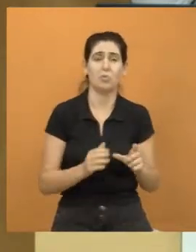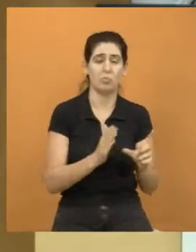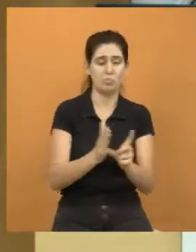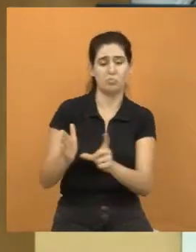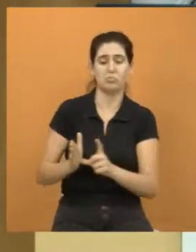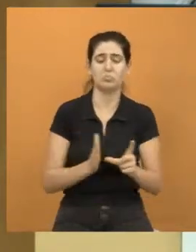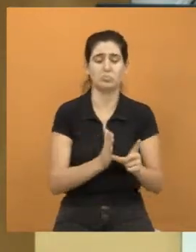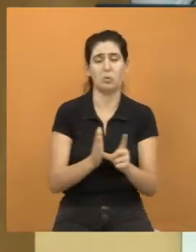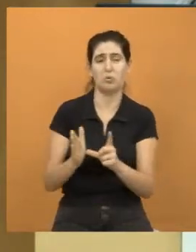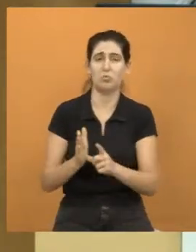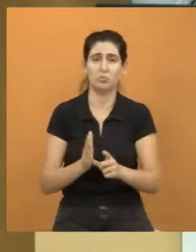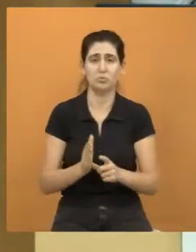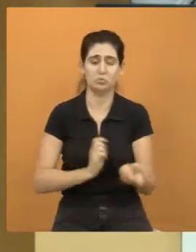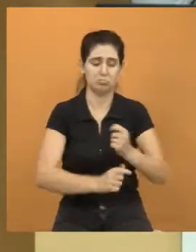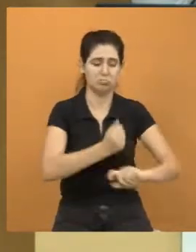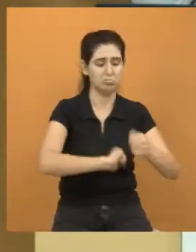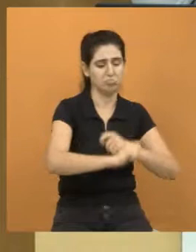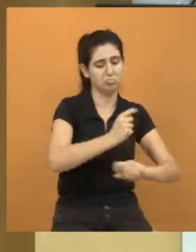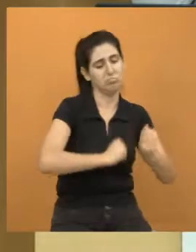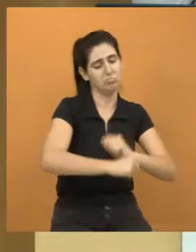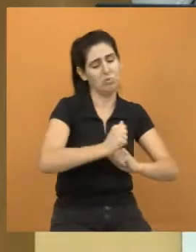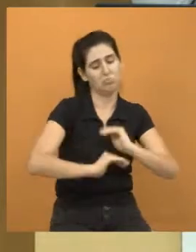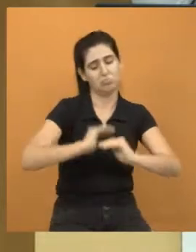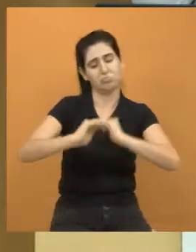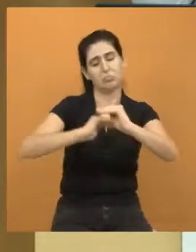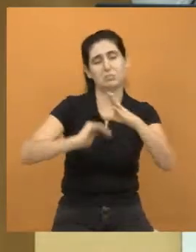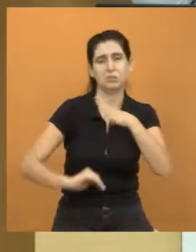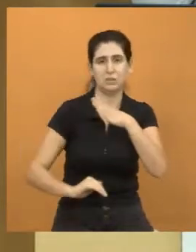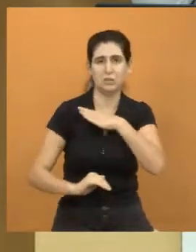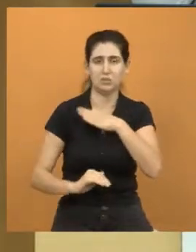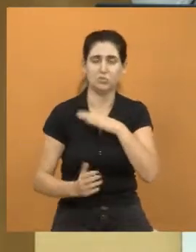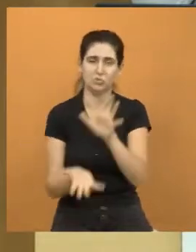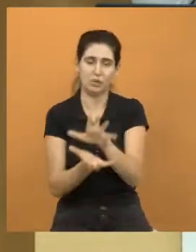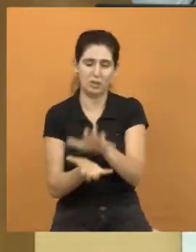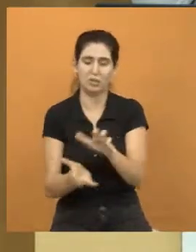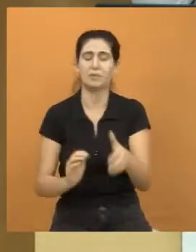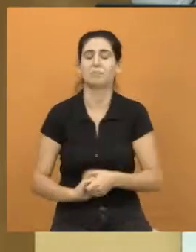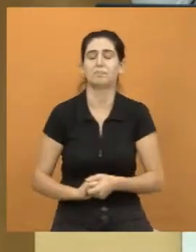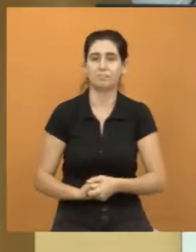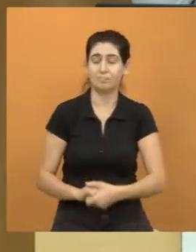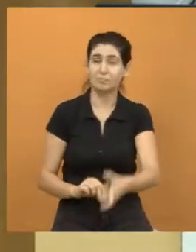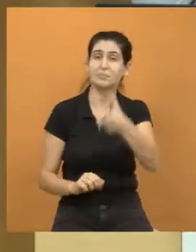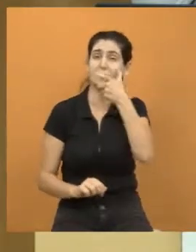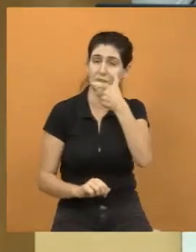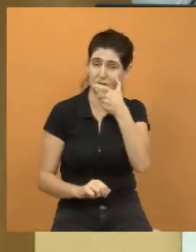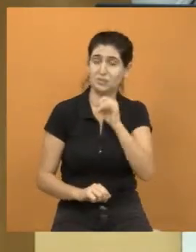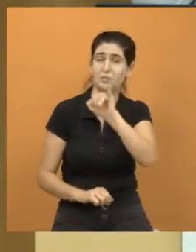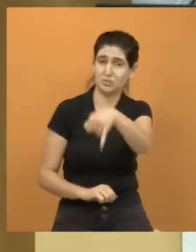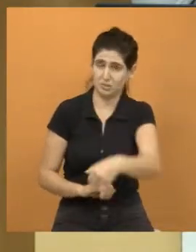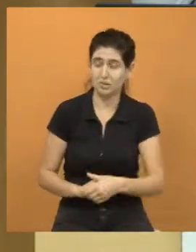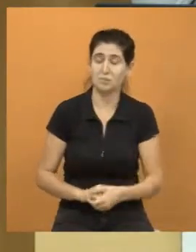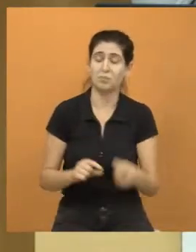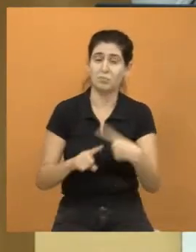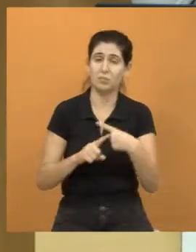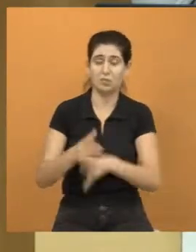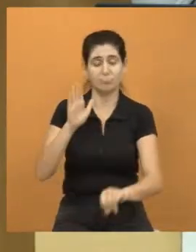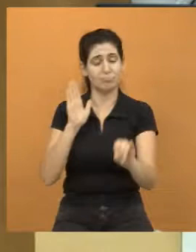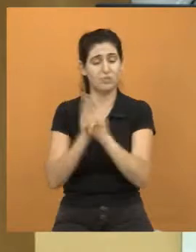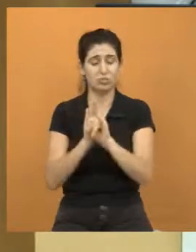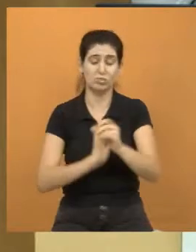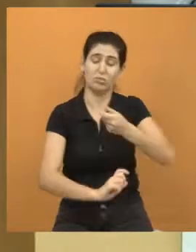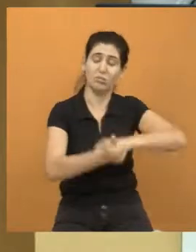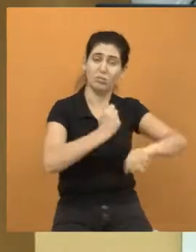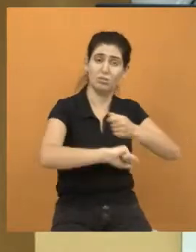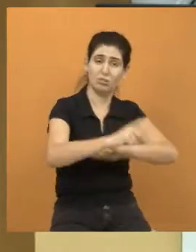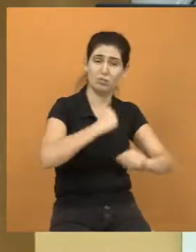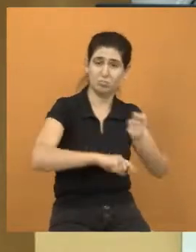nossa economia da cidade. E aí eu acho interessante esse mapeamento, porque vai trazer a identidade comercial